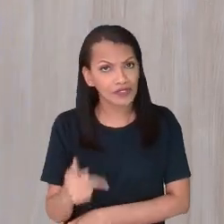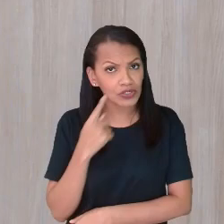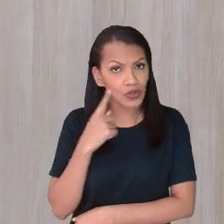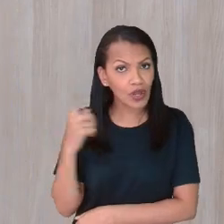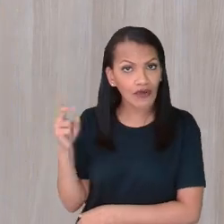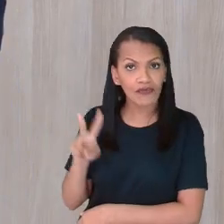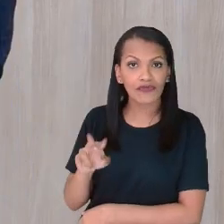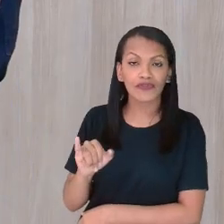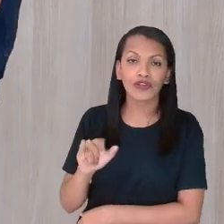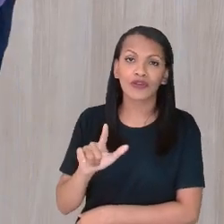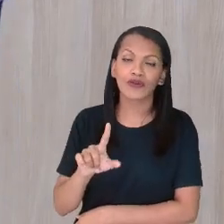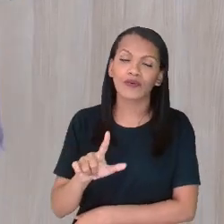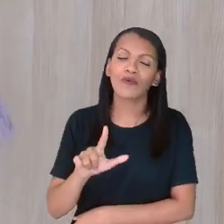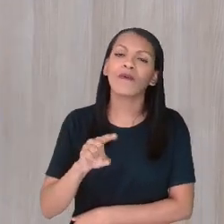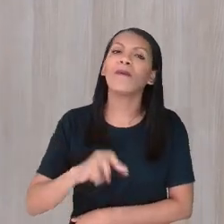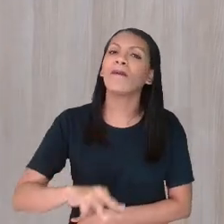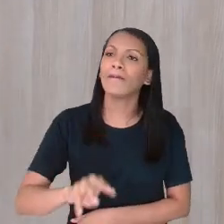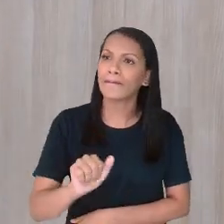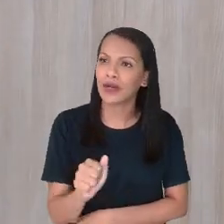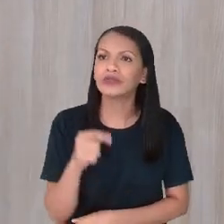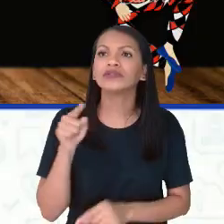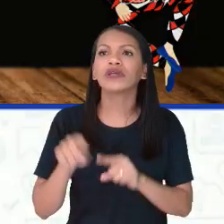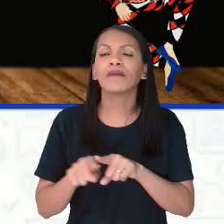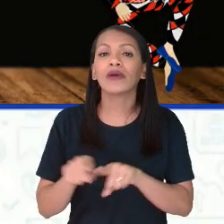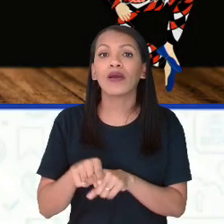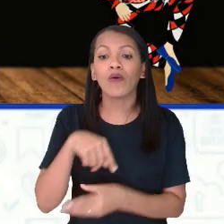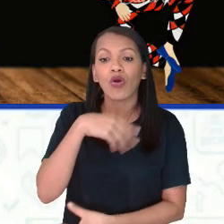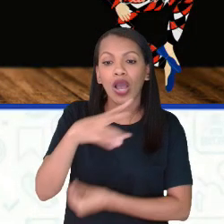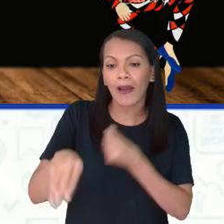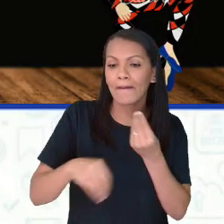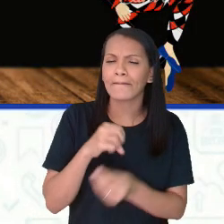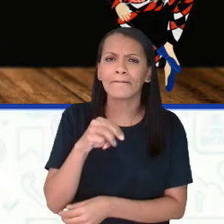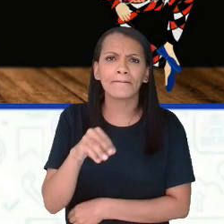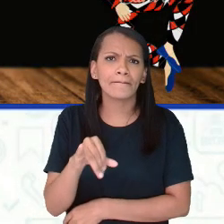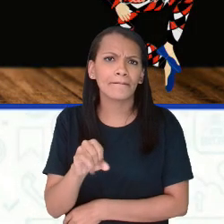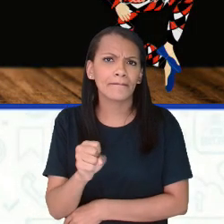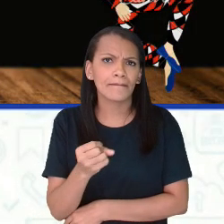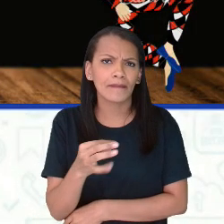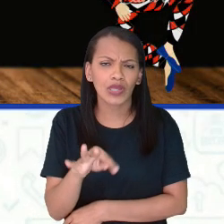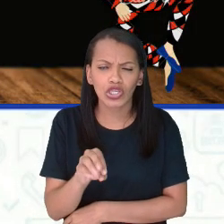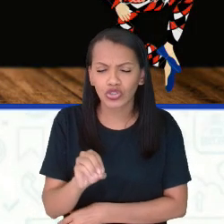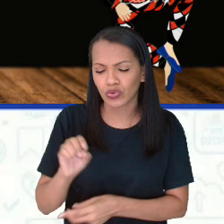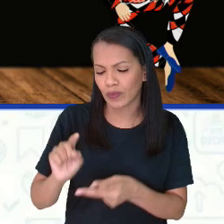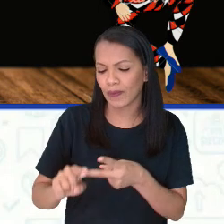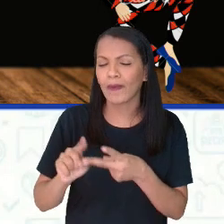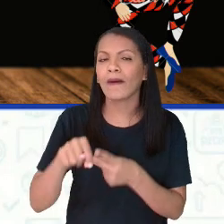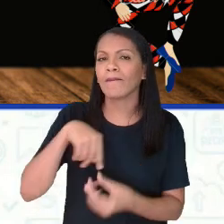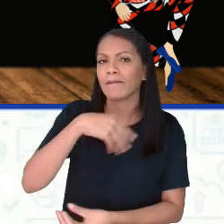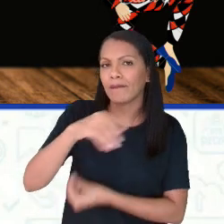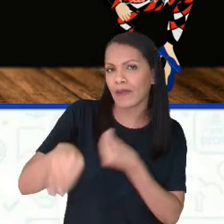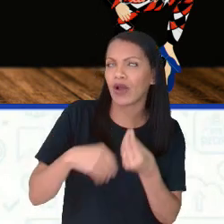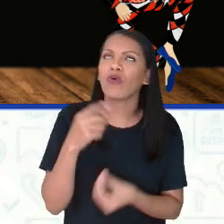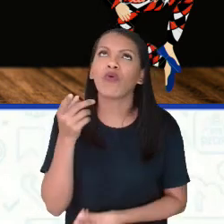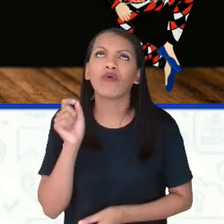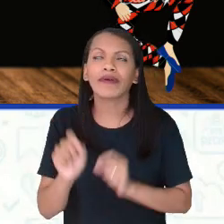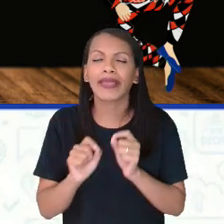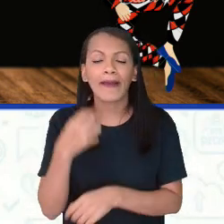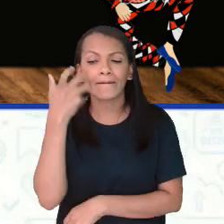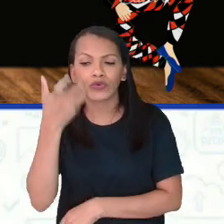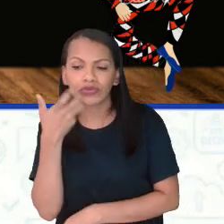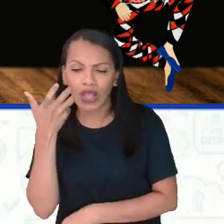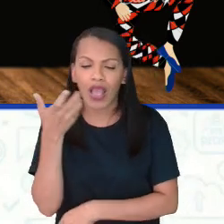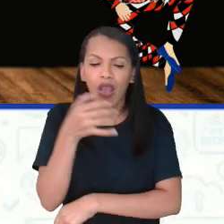Vilma. O misto, que é o teatro do oprimido, musical, teatro de rua,